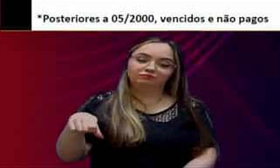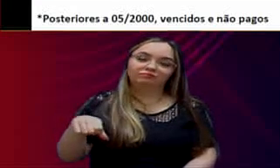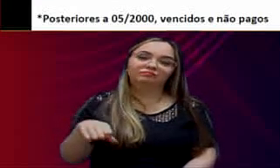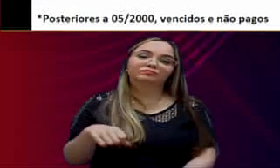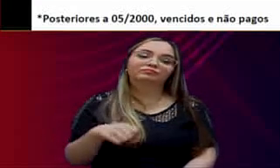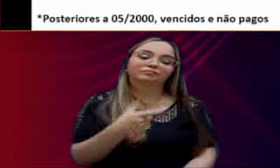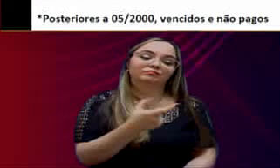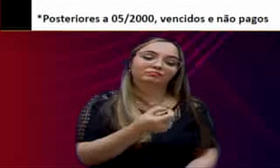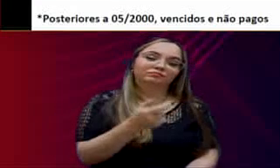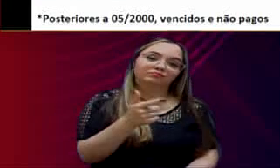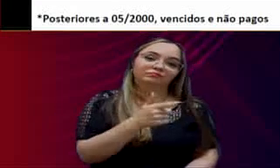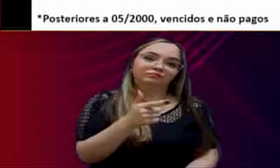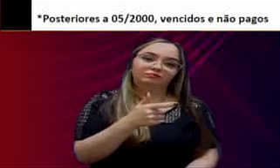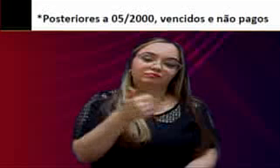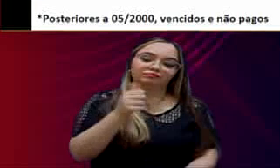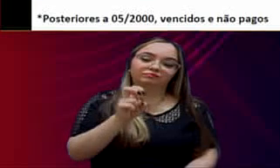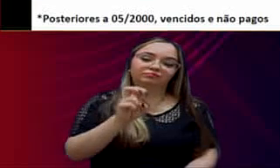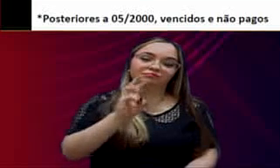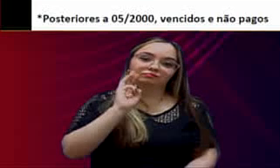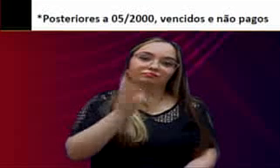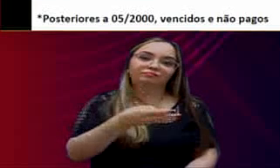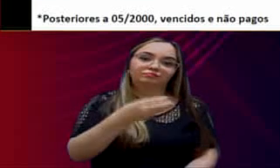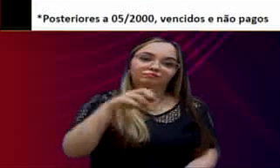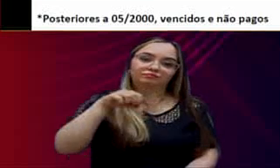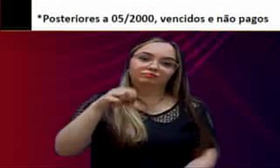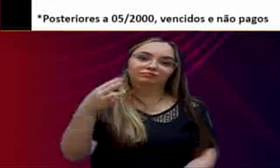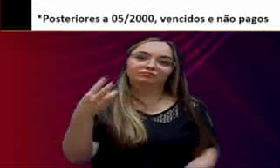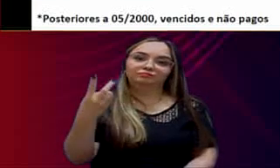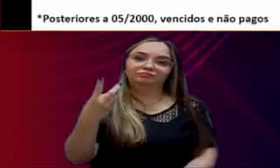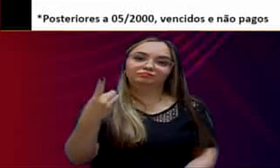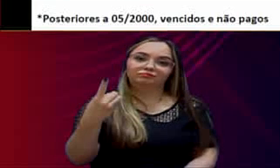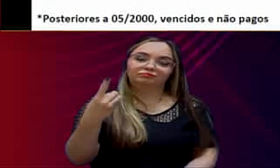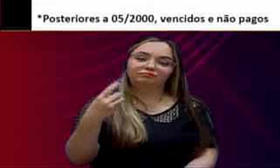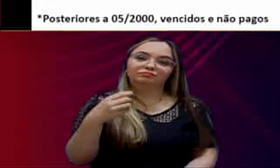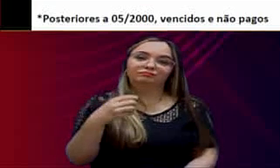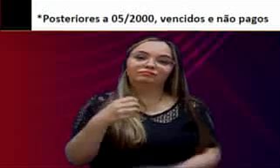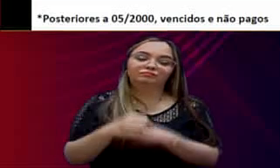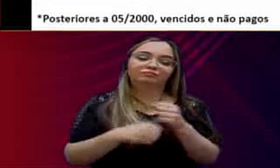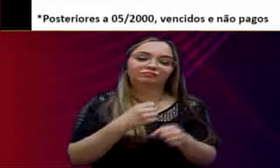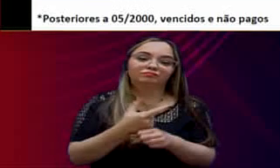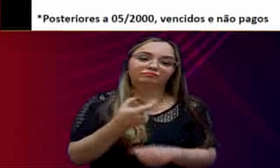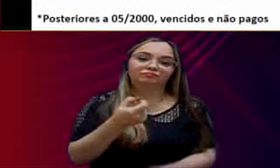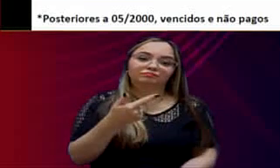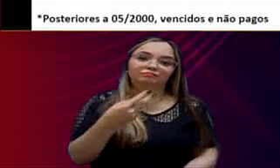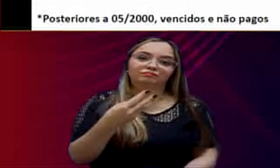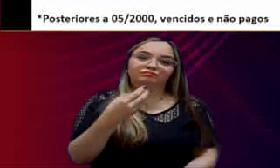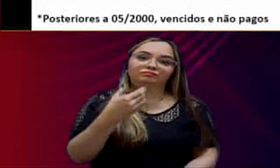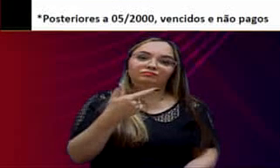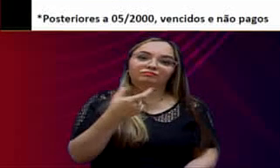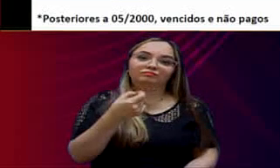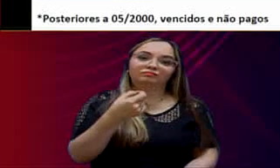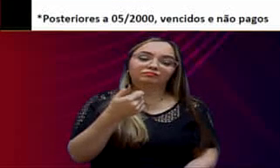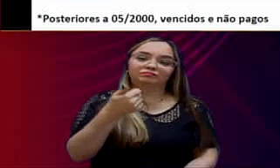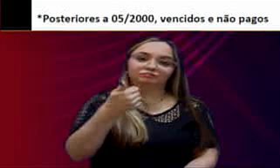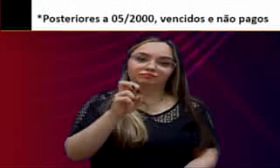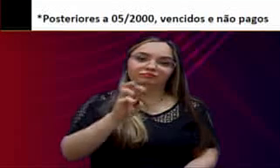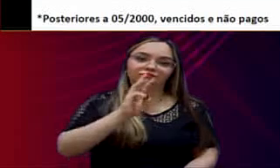2022 15 milhões 971 2023 15.602